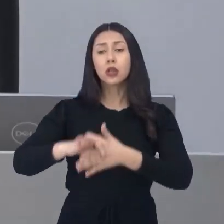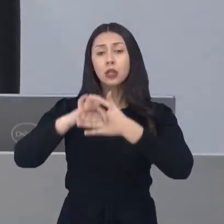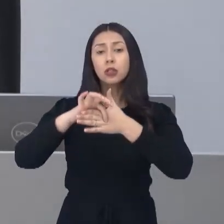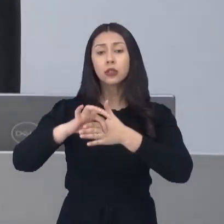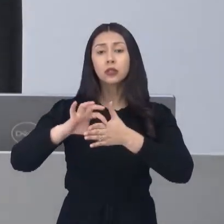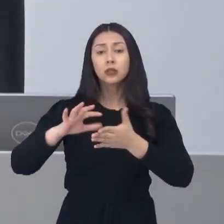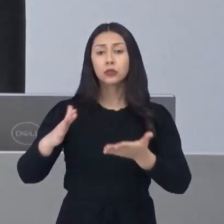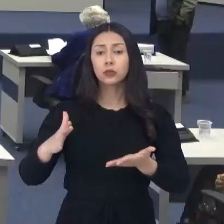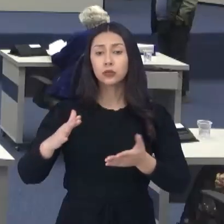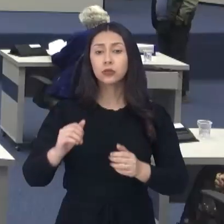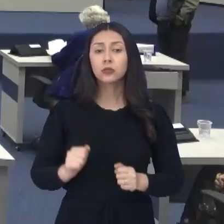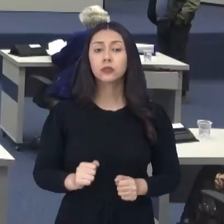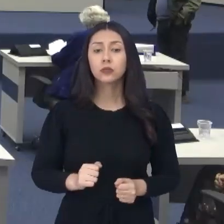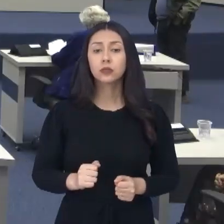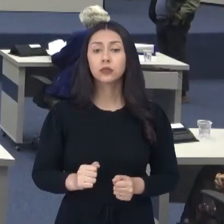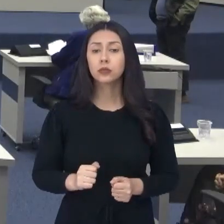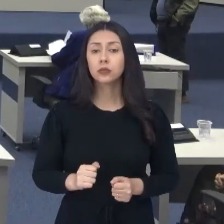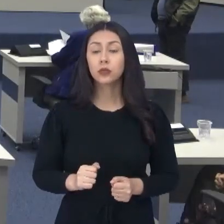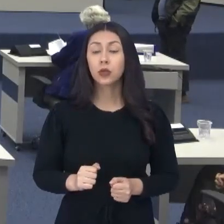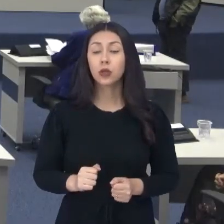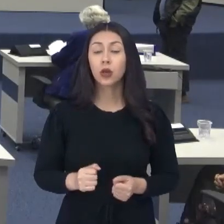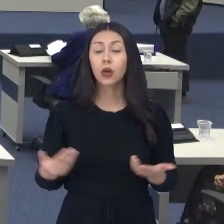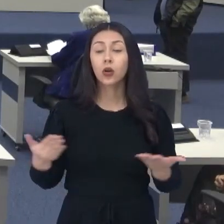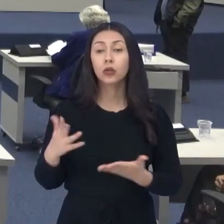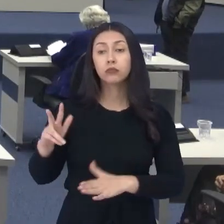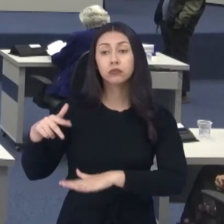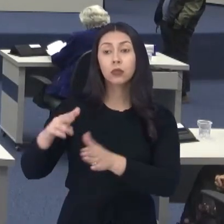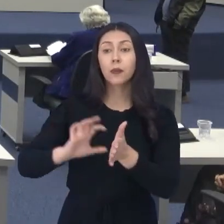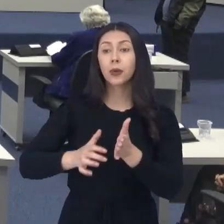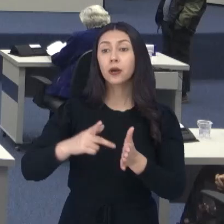pode falar. Com a palavra, o líder do